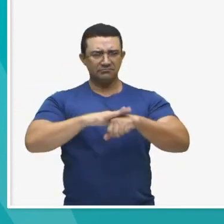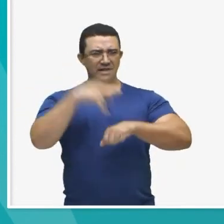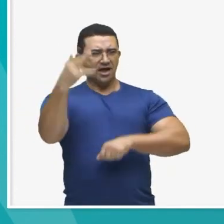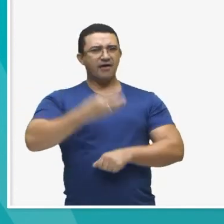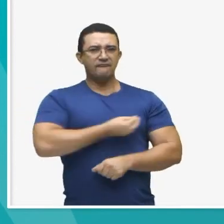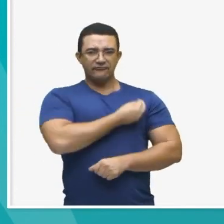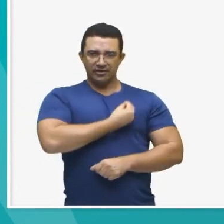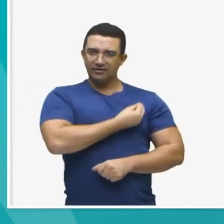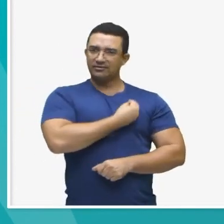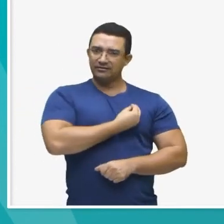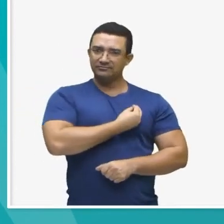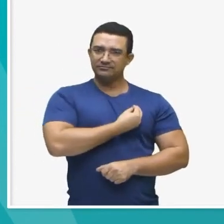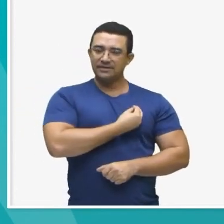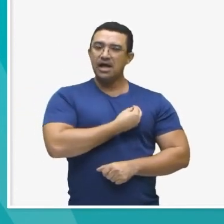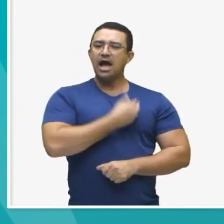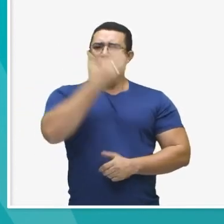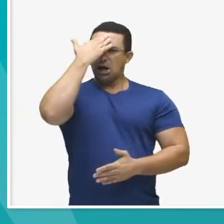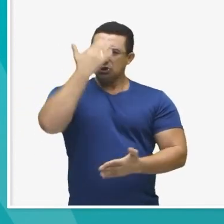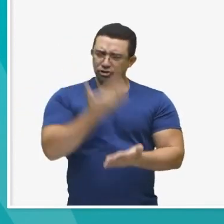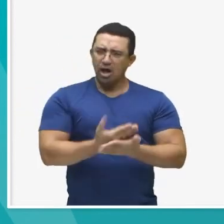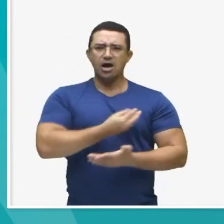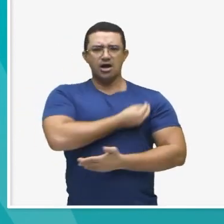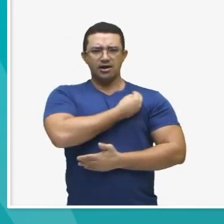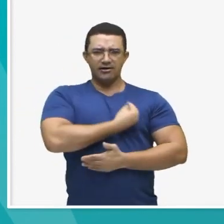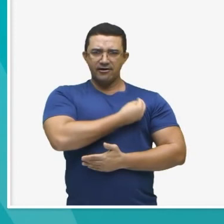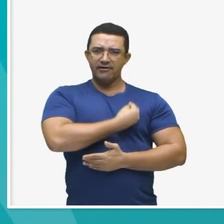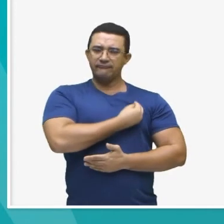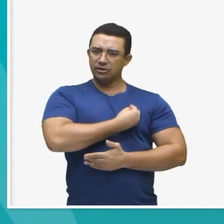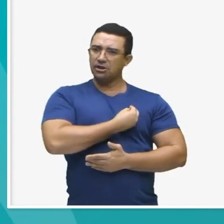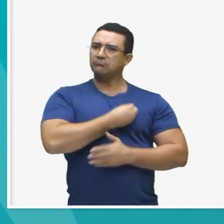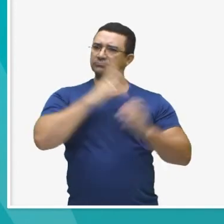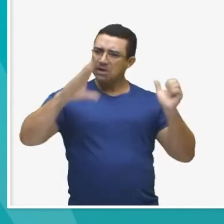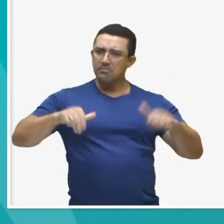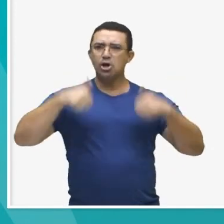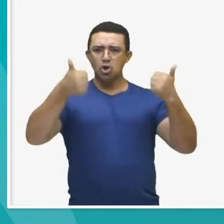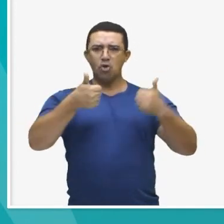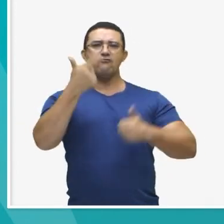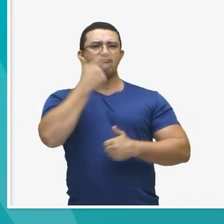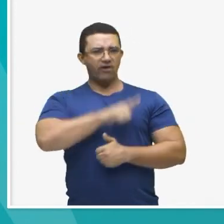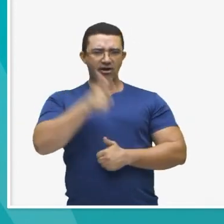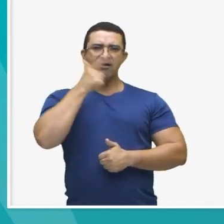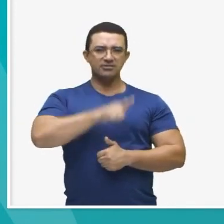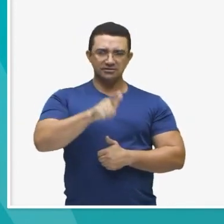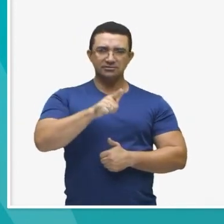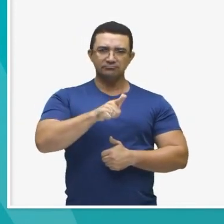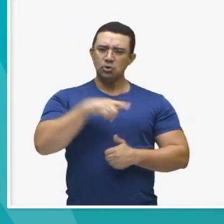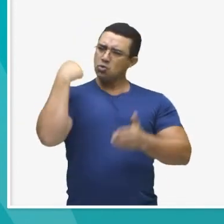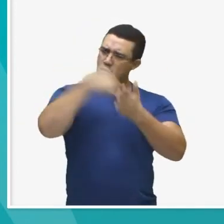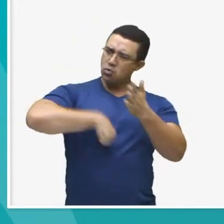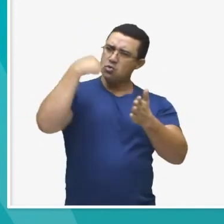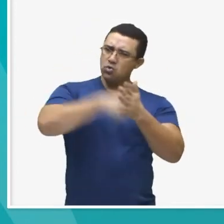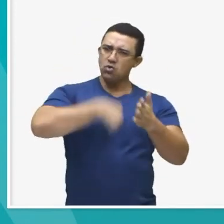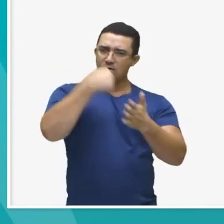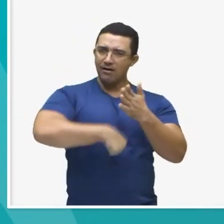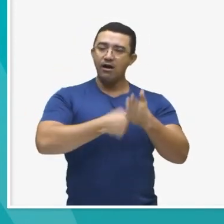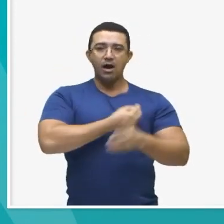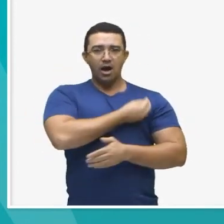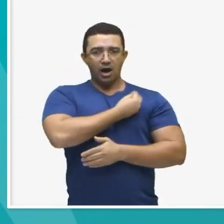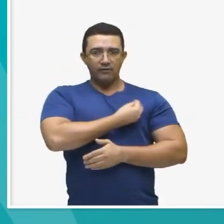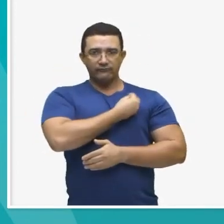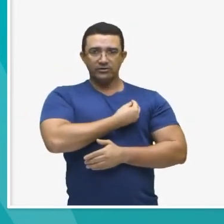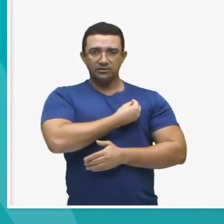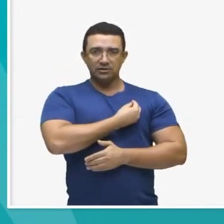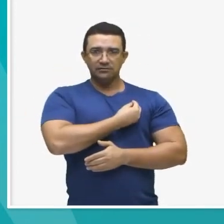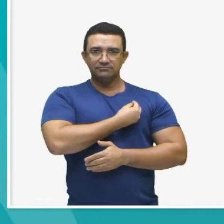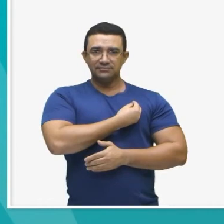dizendo, né? Acreditar que a vida sobrepõe, que a vida vence e que ela é uma explosão, mesmo que